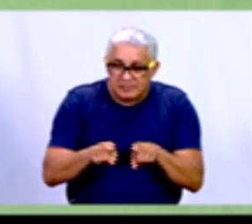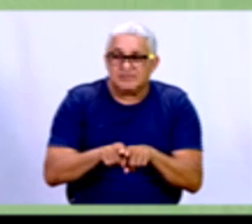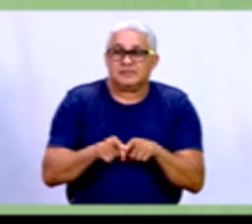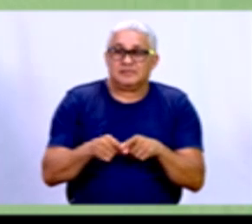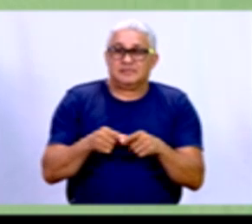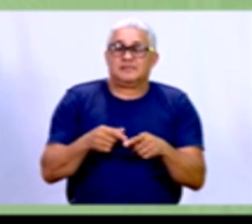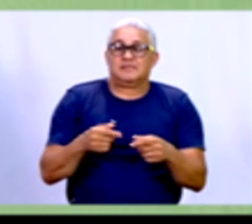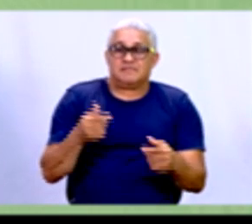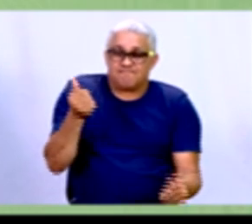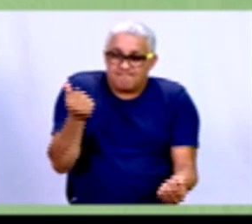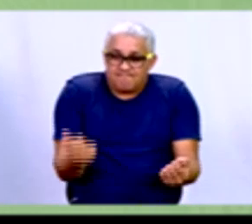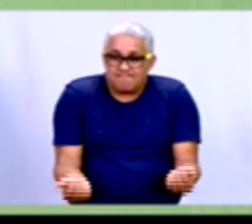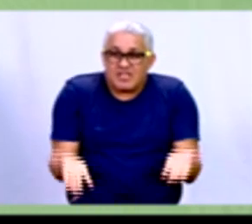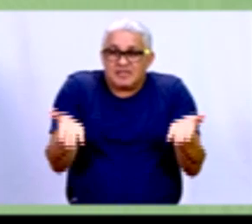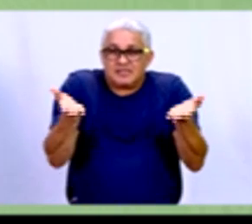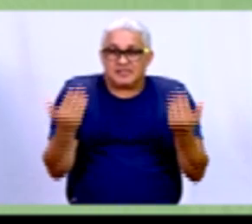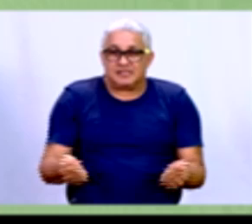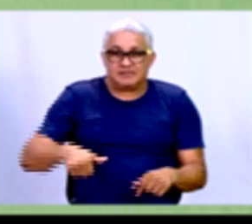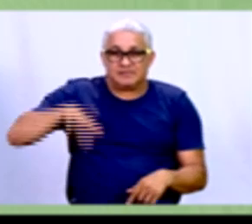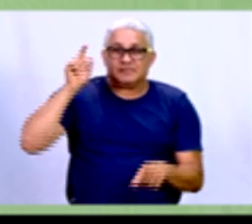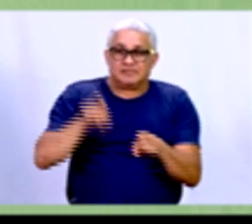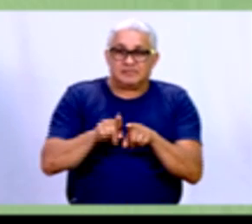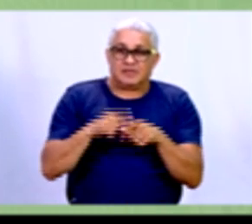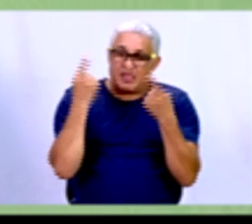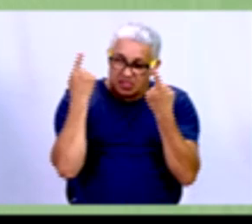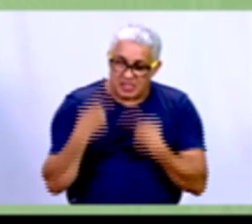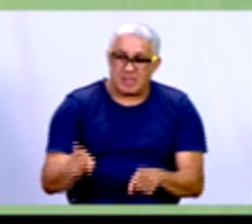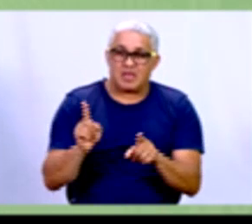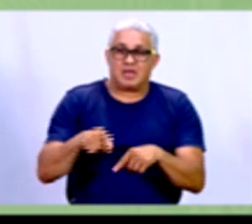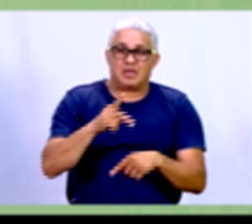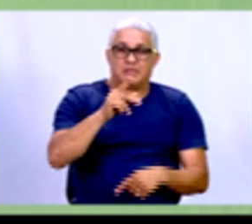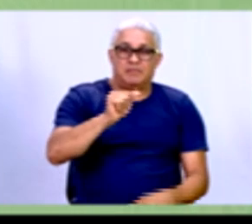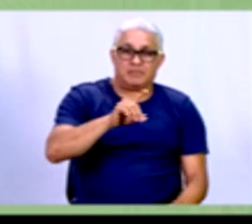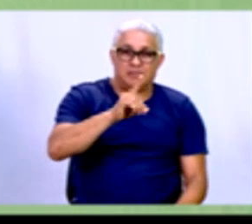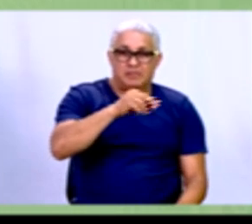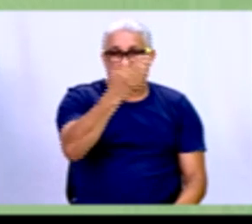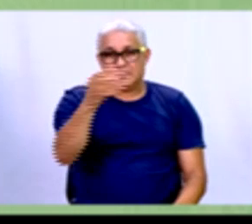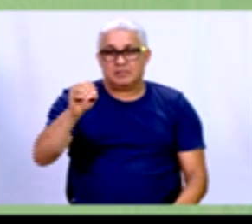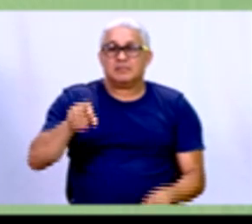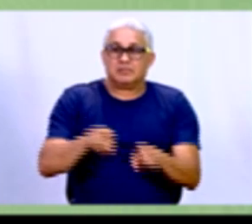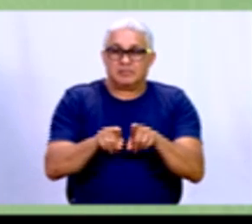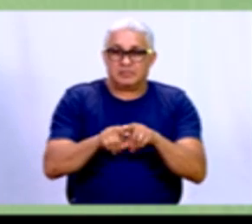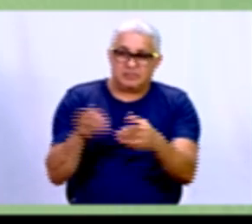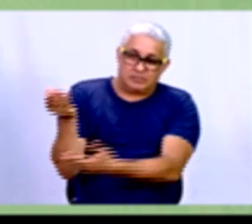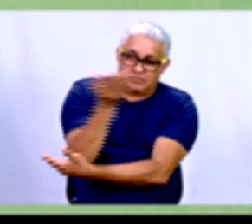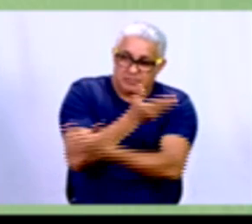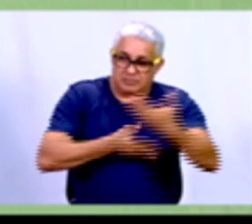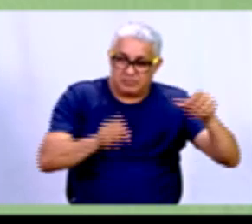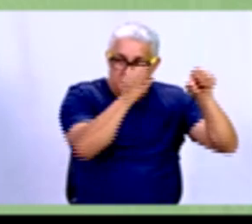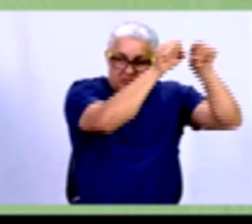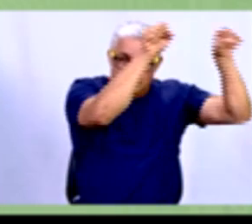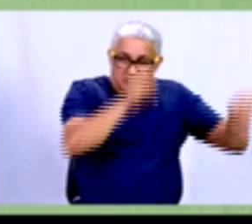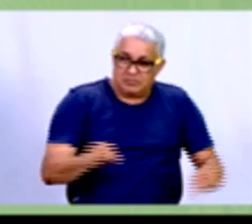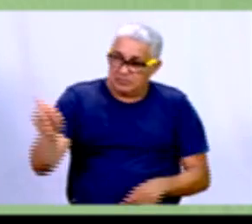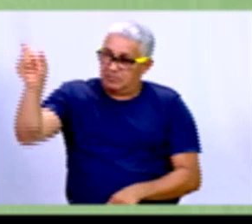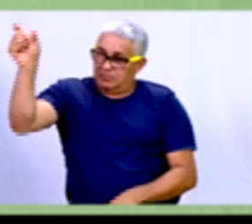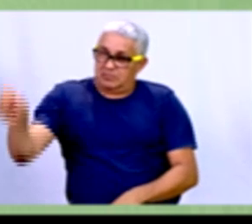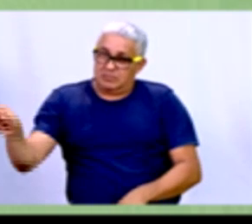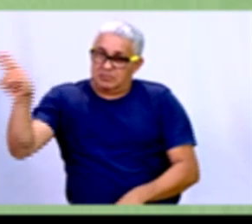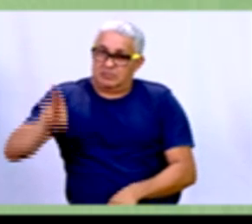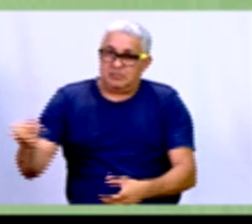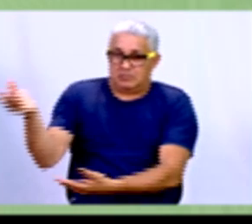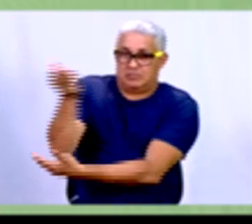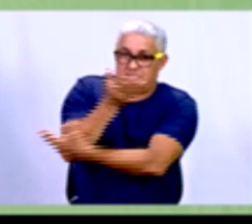e possui como desafios a padronização da interação do sistema com o usuário, o